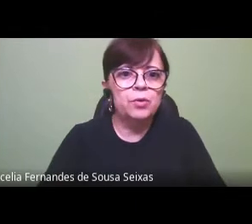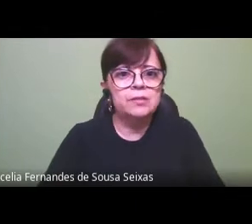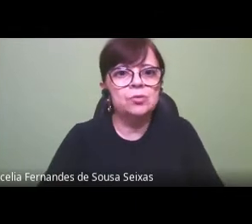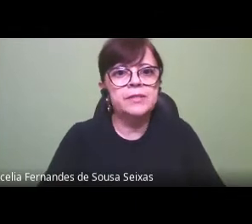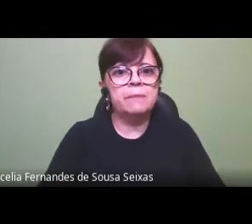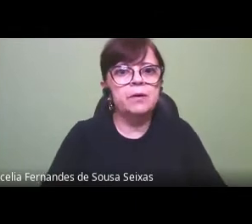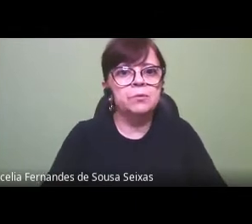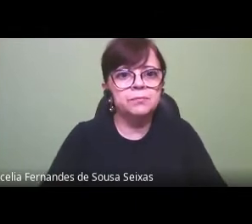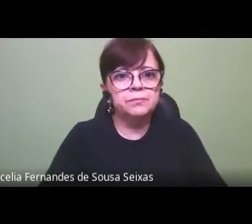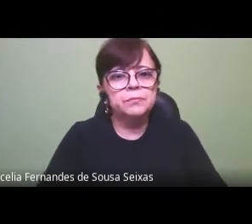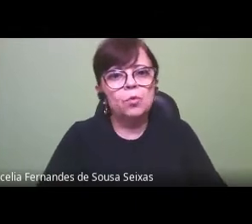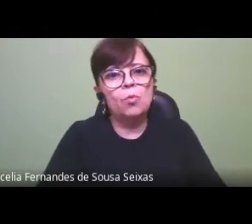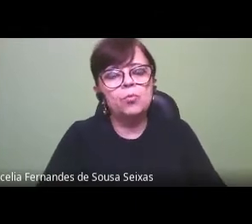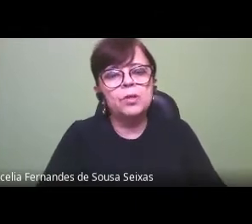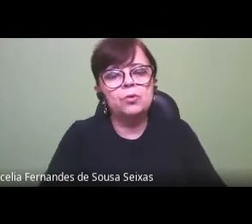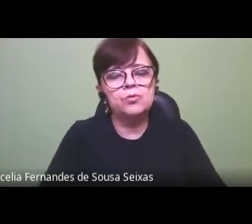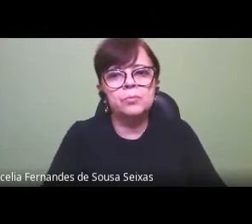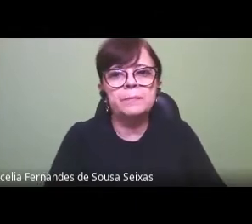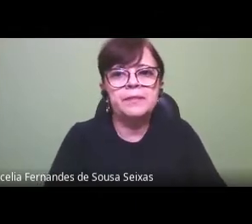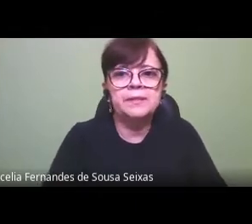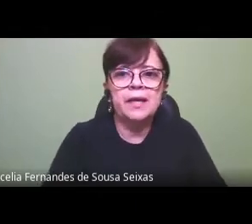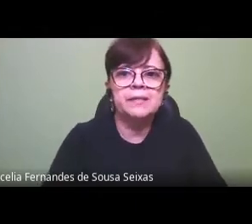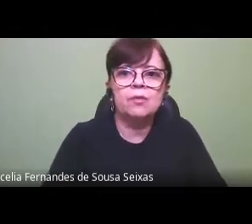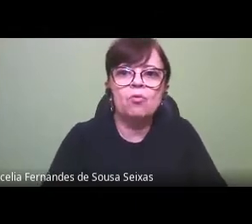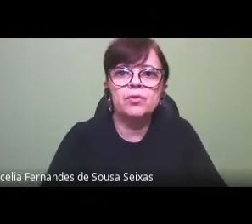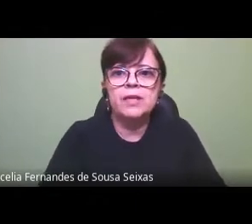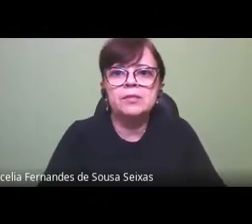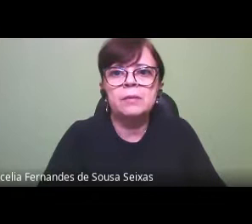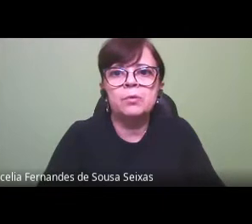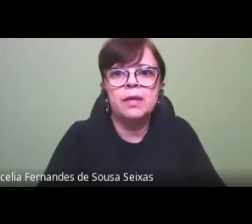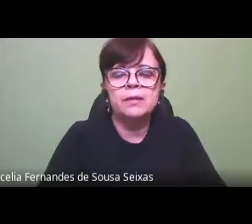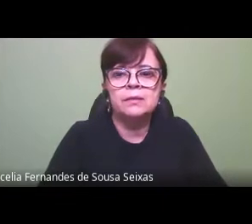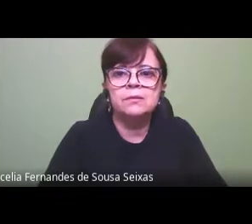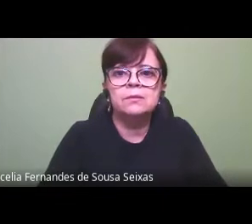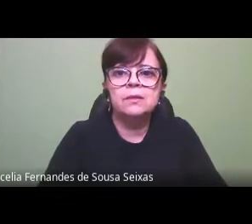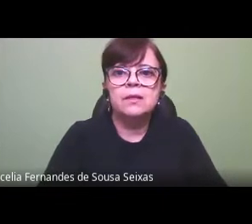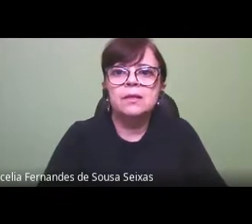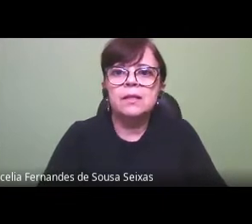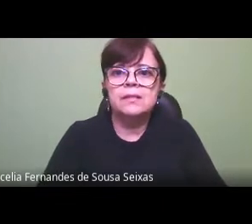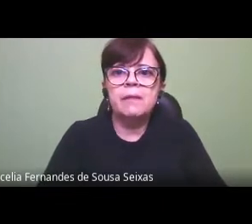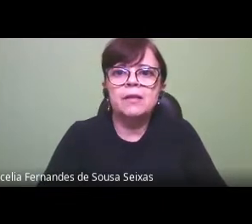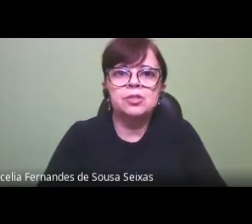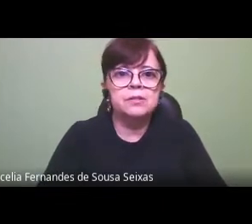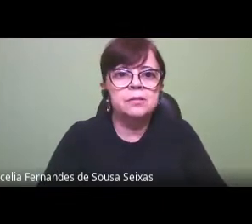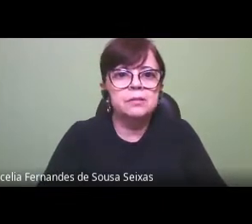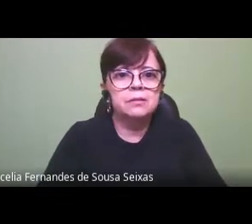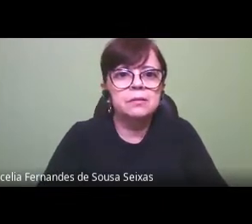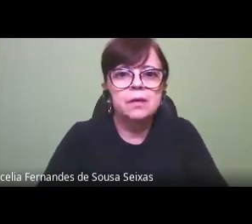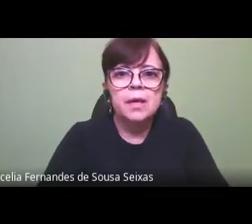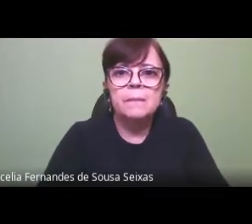As configurações da mão, como que nós vamos apresentar essa configuração da mão nas